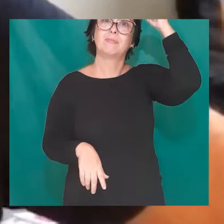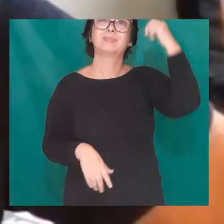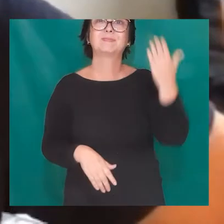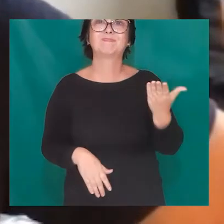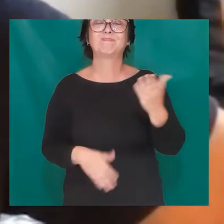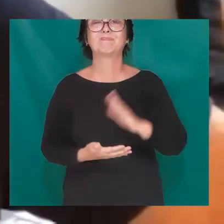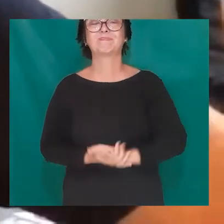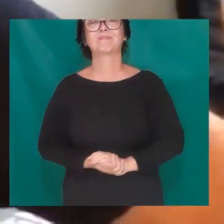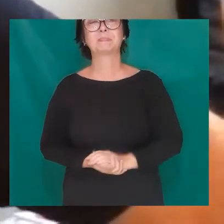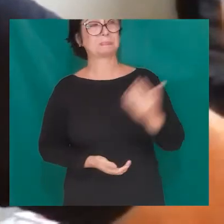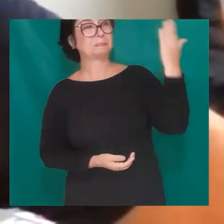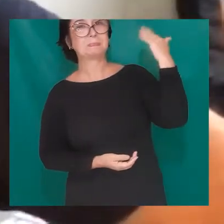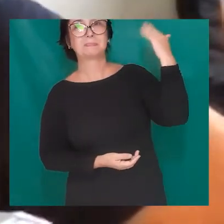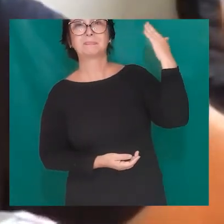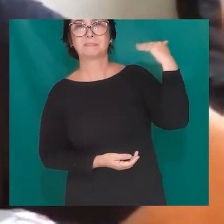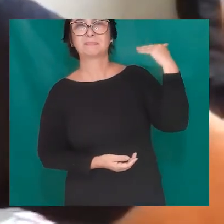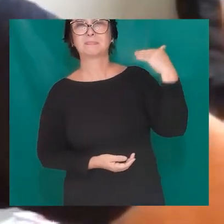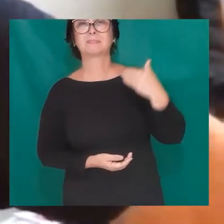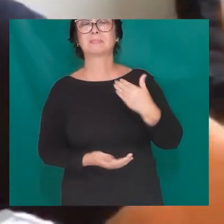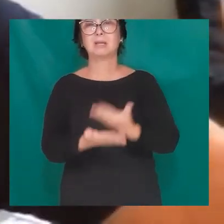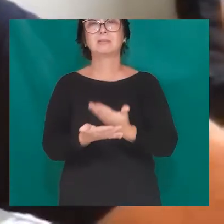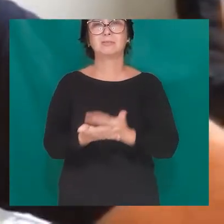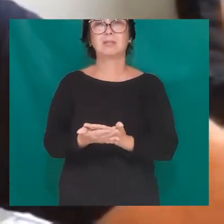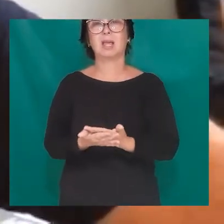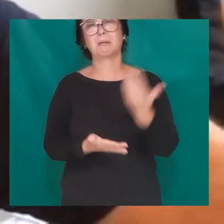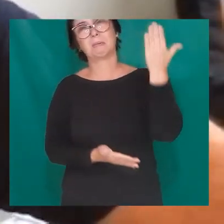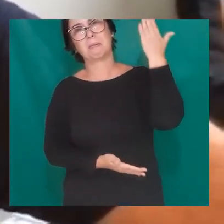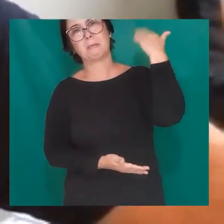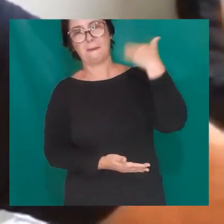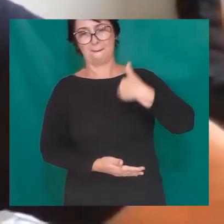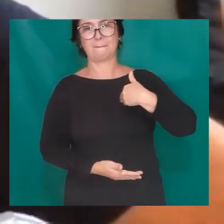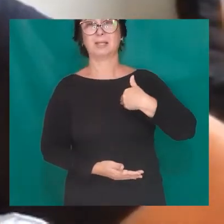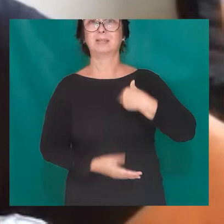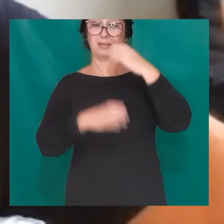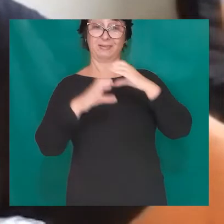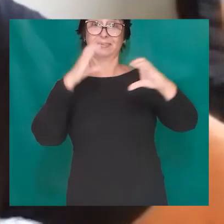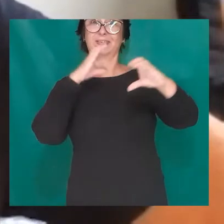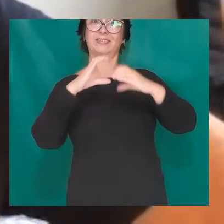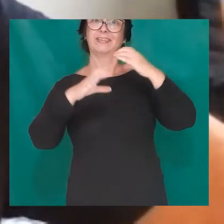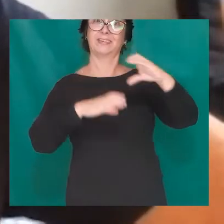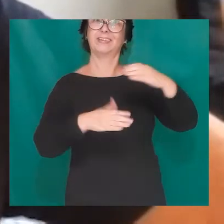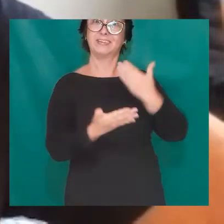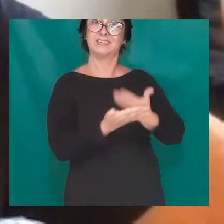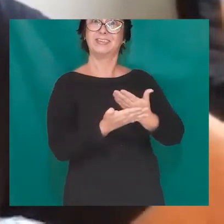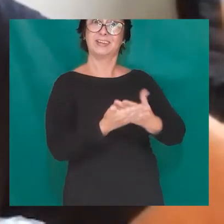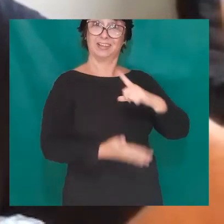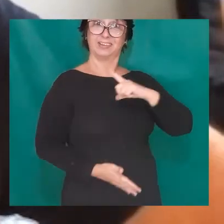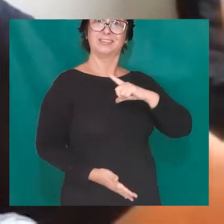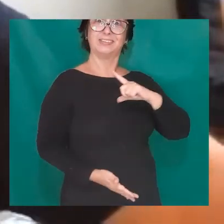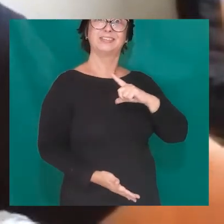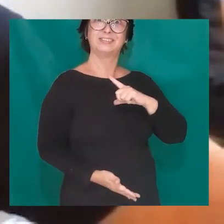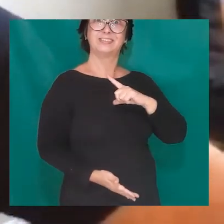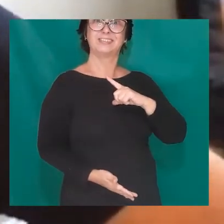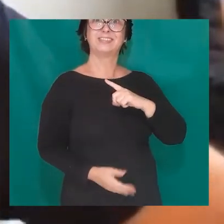porque quando eu estudei no ginásio, naquela época era ginásio, né? A gente tinha aula de canto, era o canto orfeônico, na verdade nem era aula de canto, era